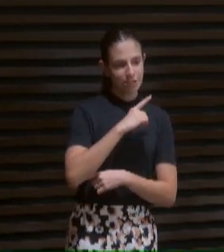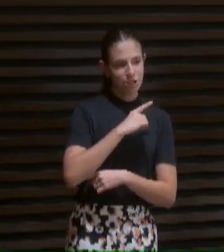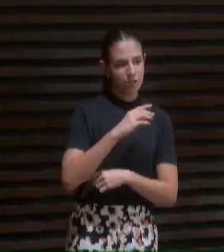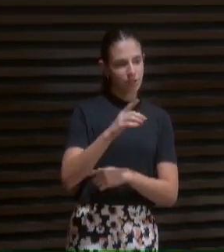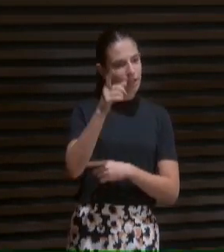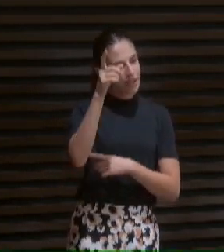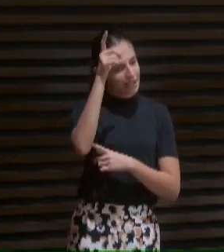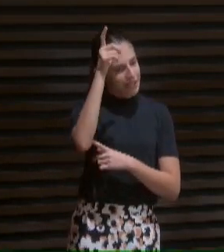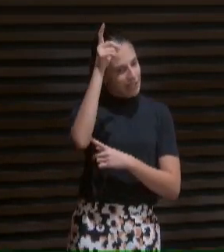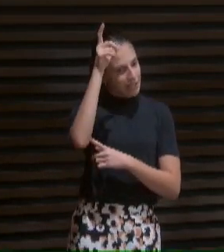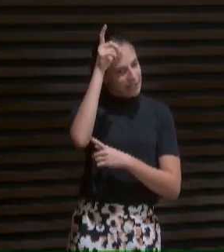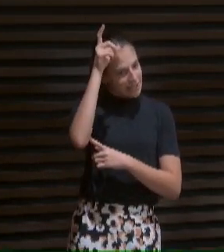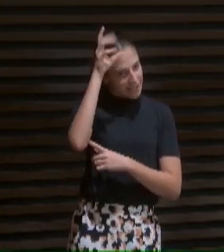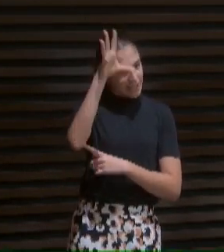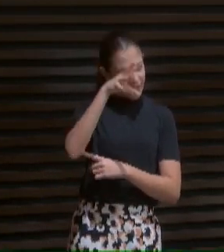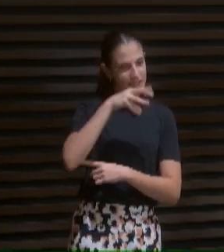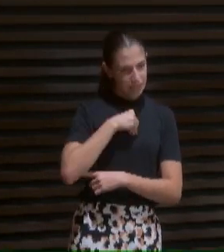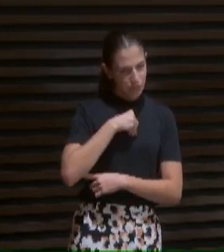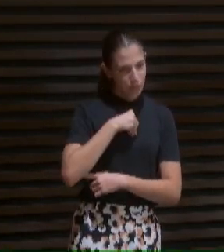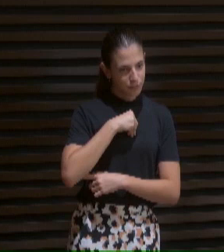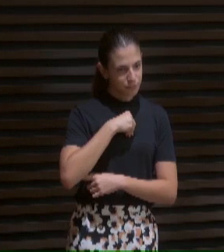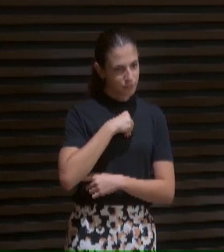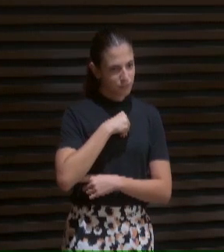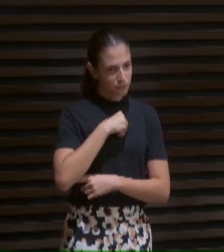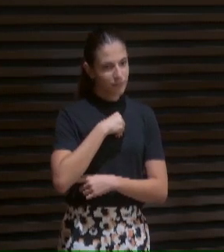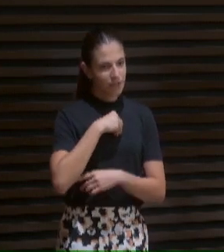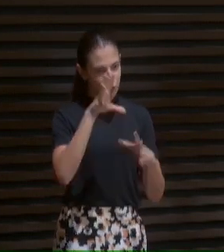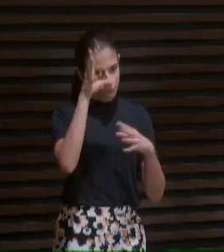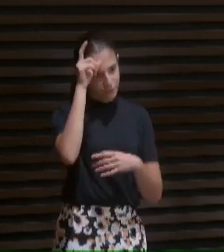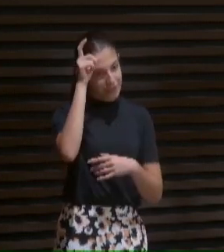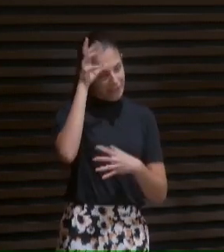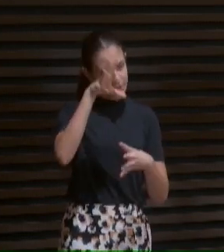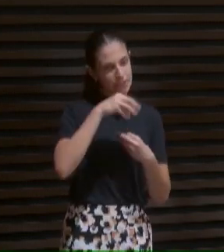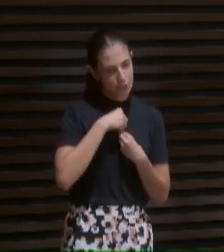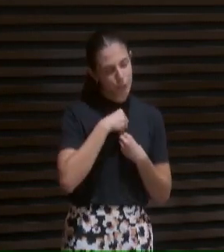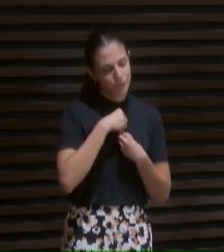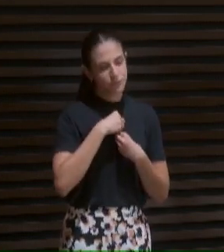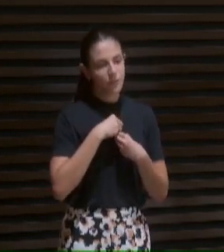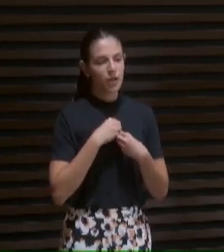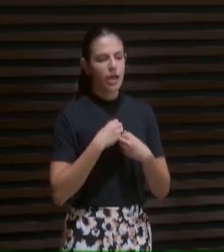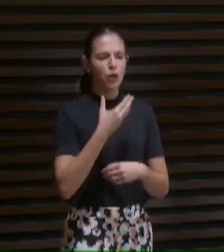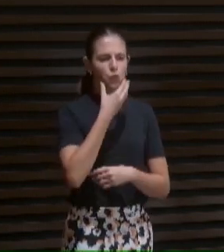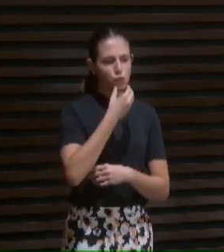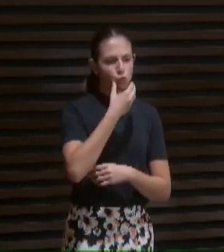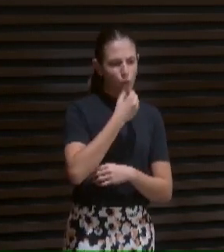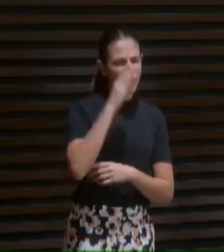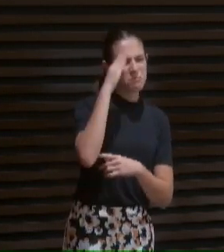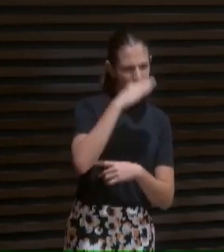de Gadara. Eles eram violentos, é uma coisa possessiva.